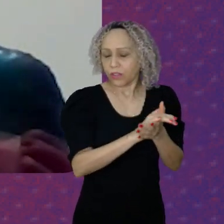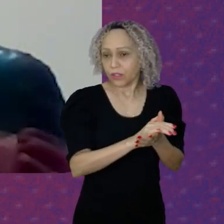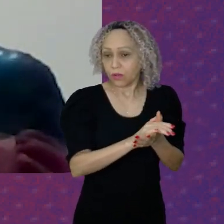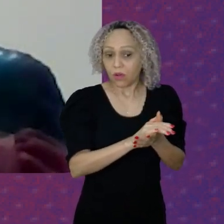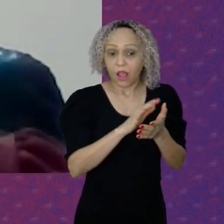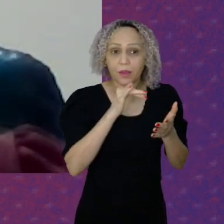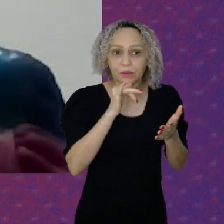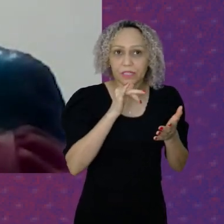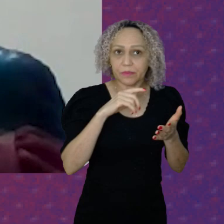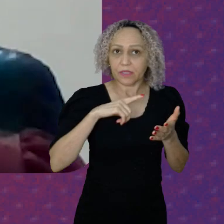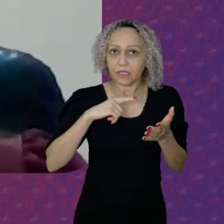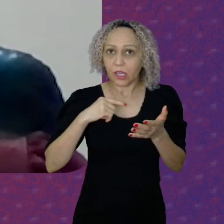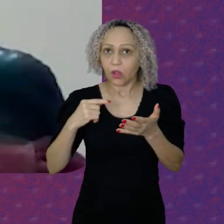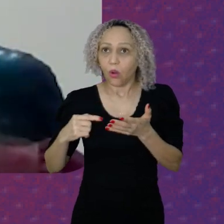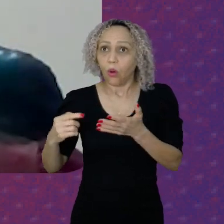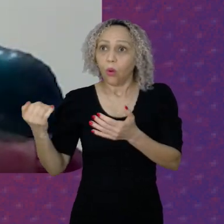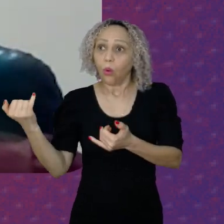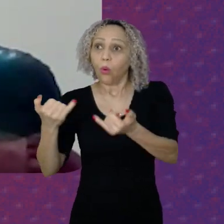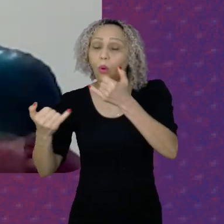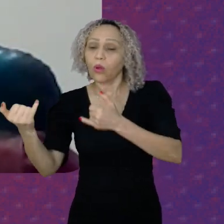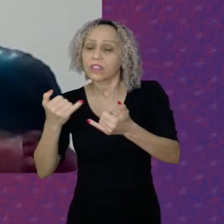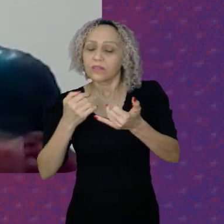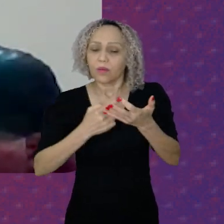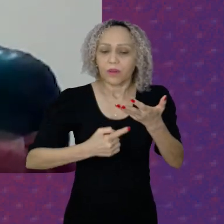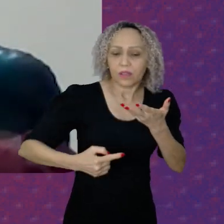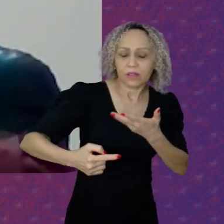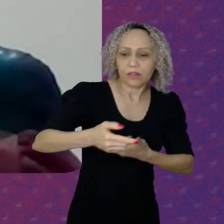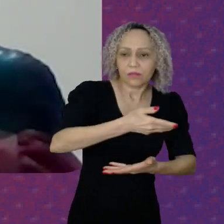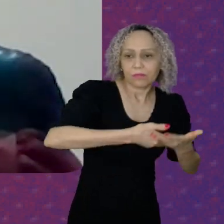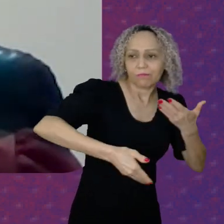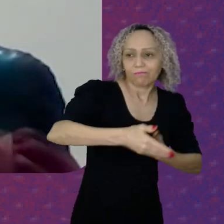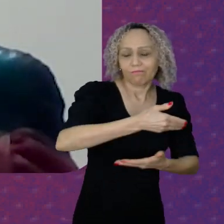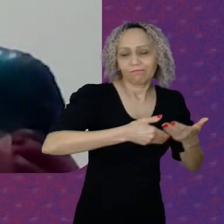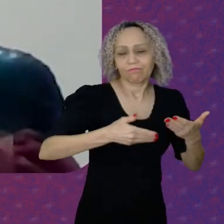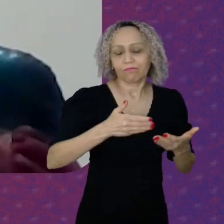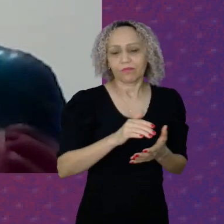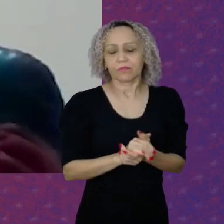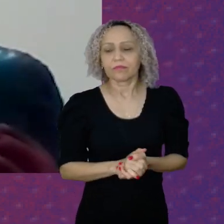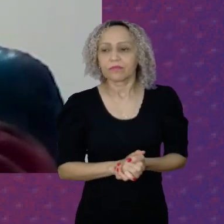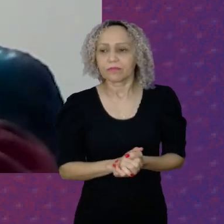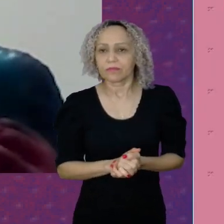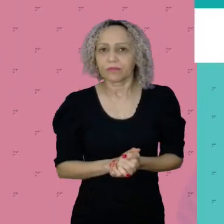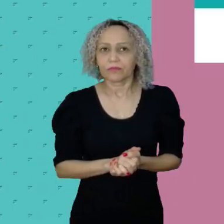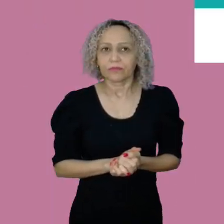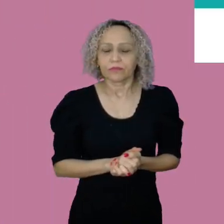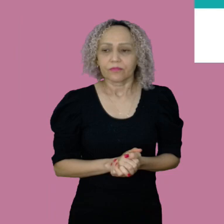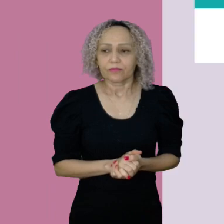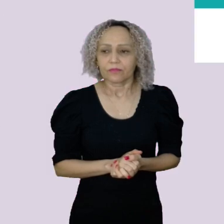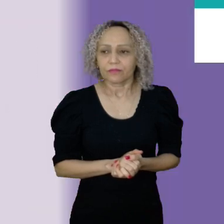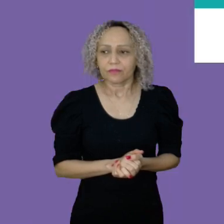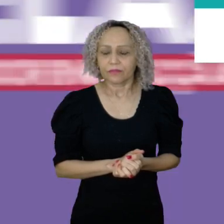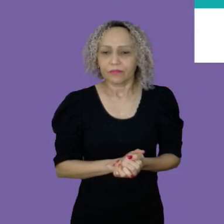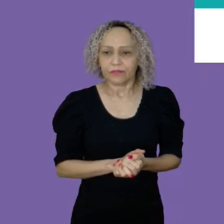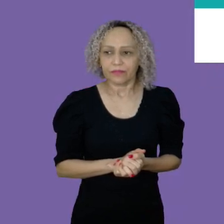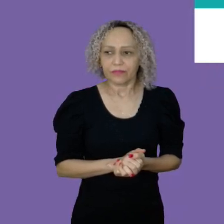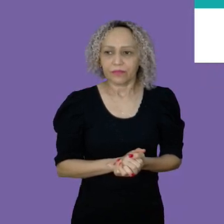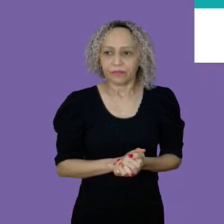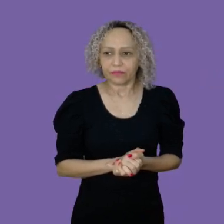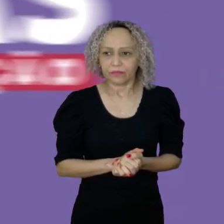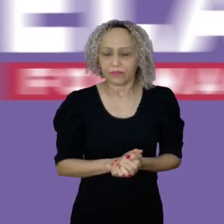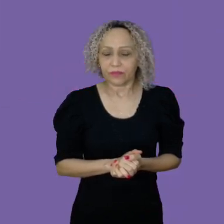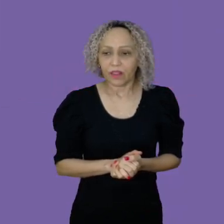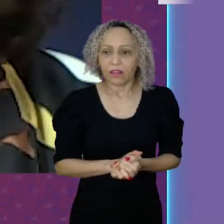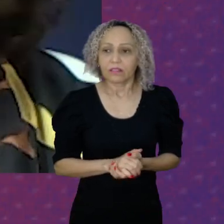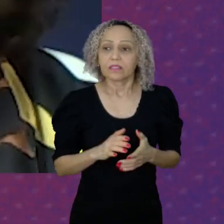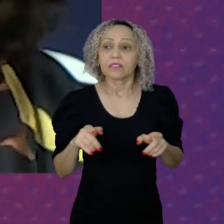dados. Então, essa unificação dos sistemas federais, ela também não existia nesse período. Queria